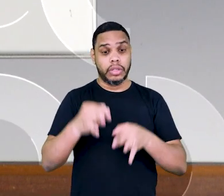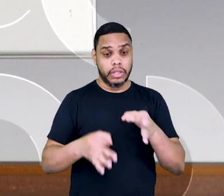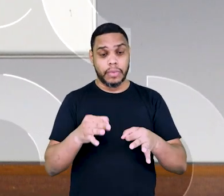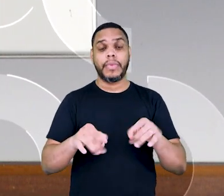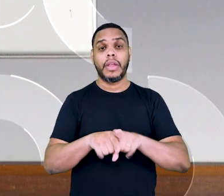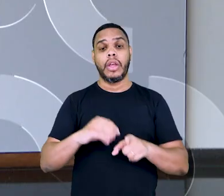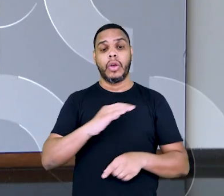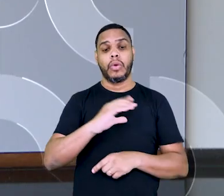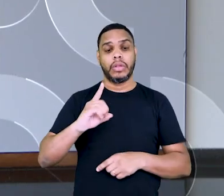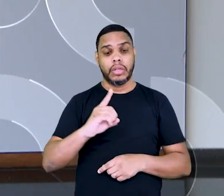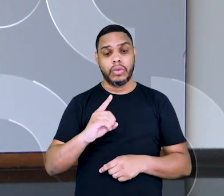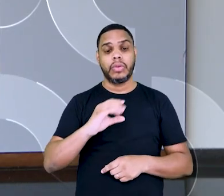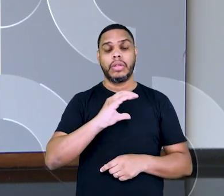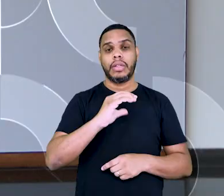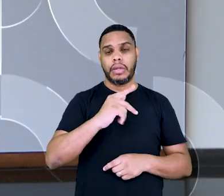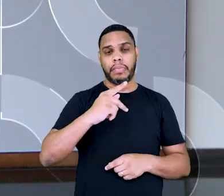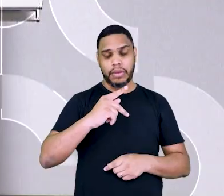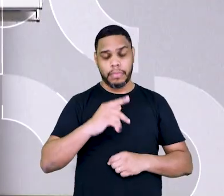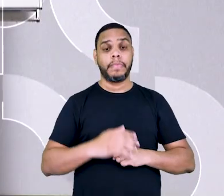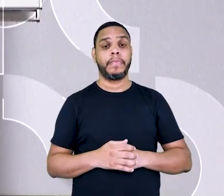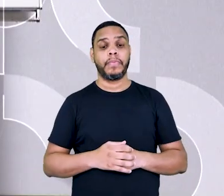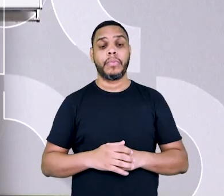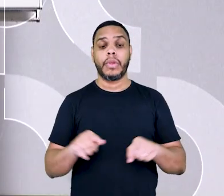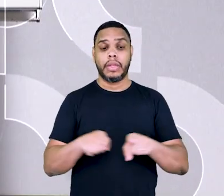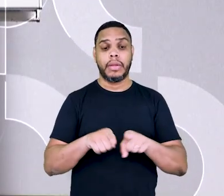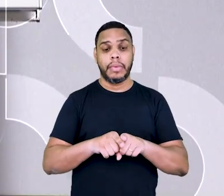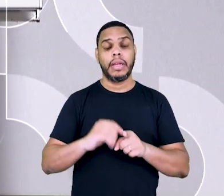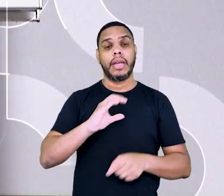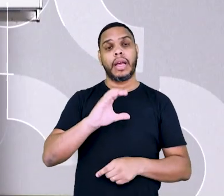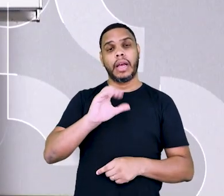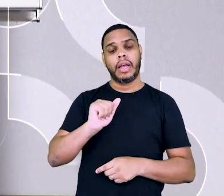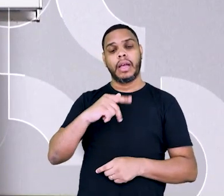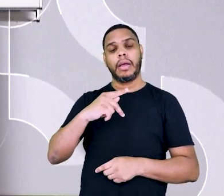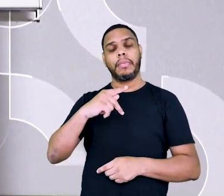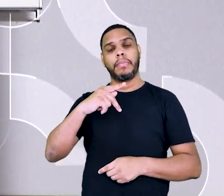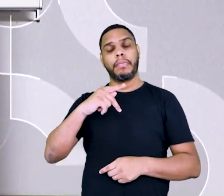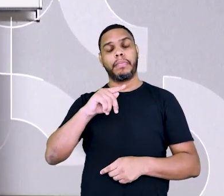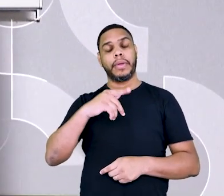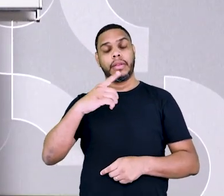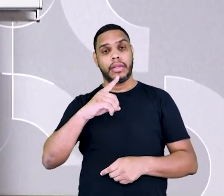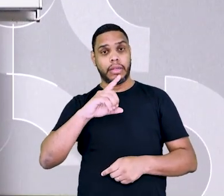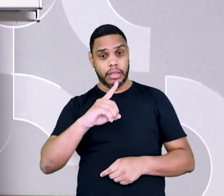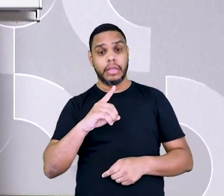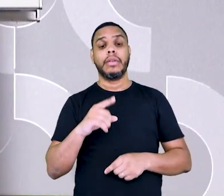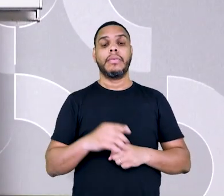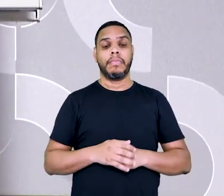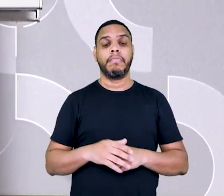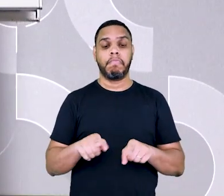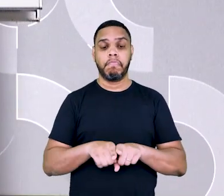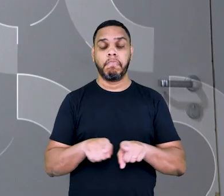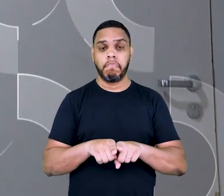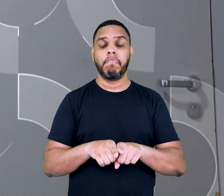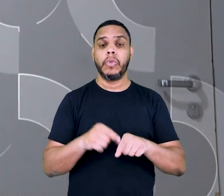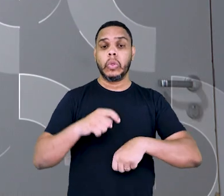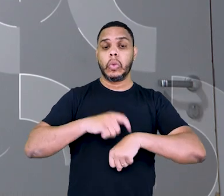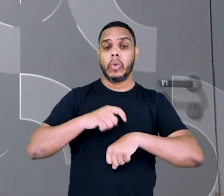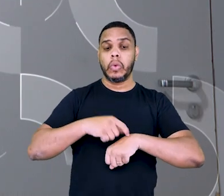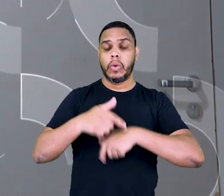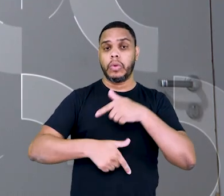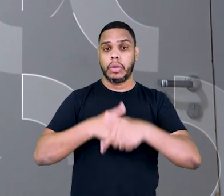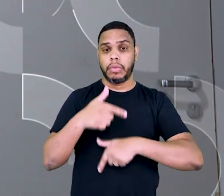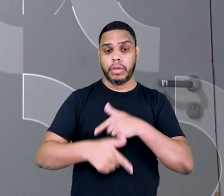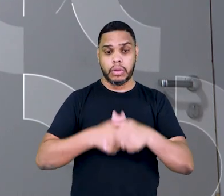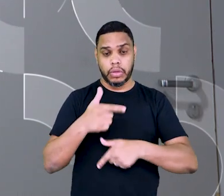de Cadastramento Processual e a Coordenadoria de Classificação, Autuação e Distribuição de Processos vão